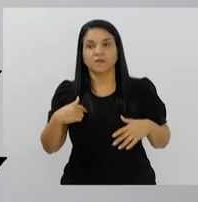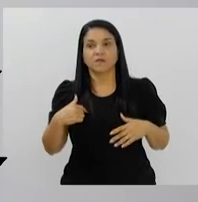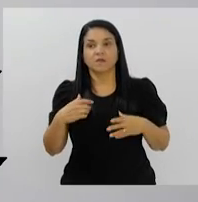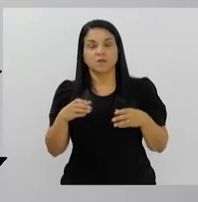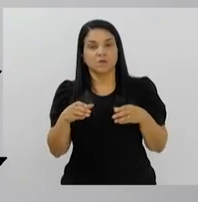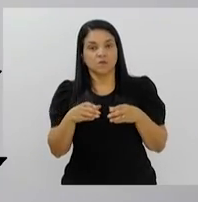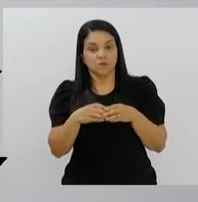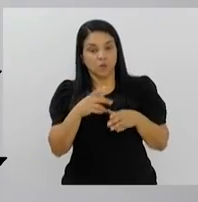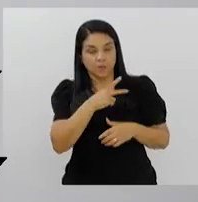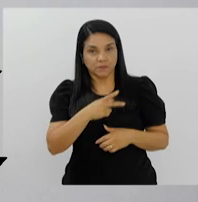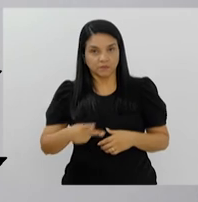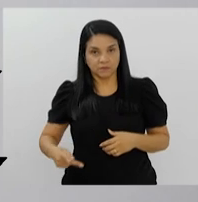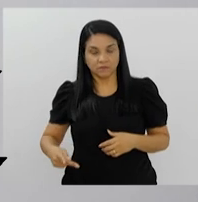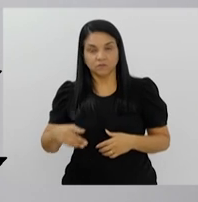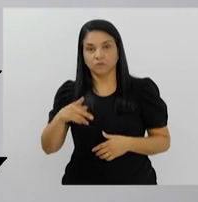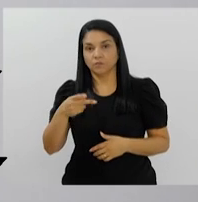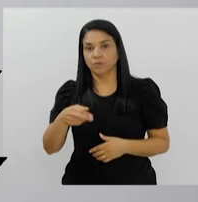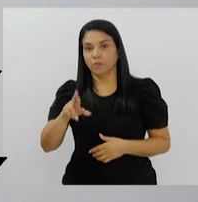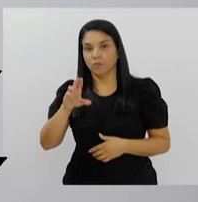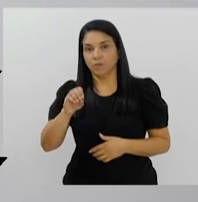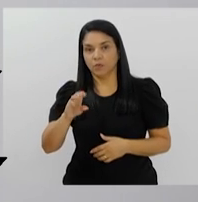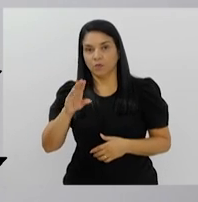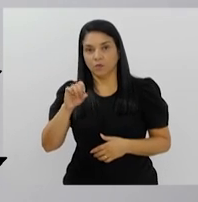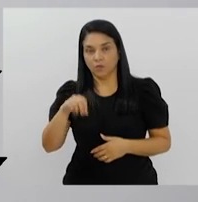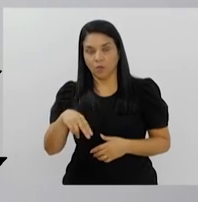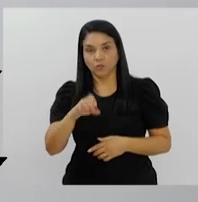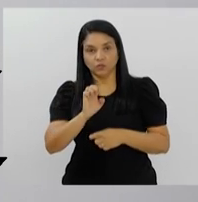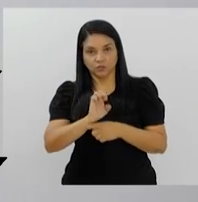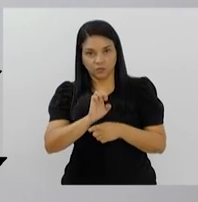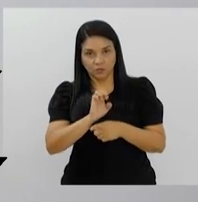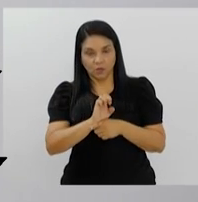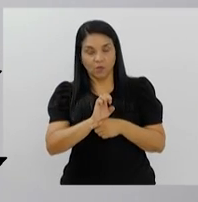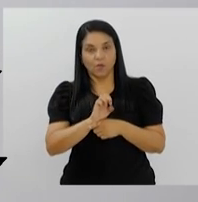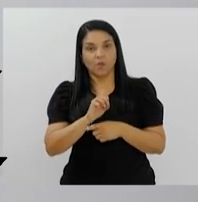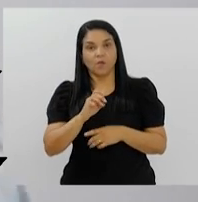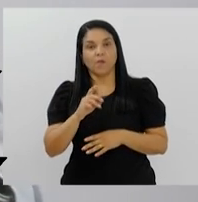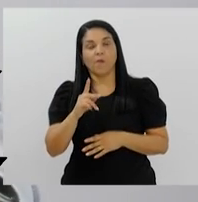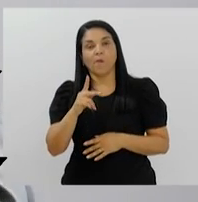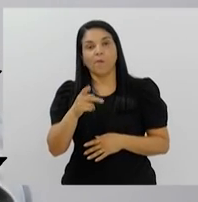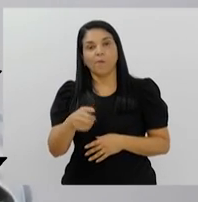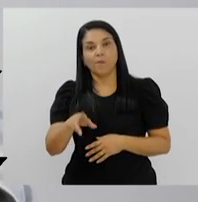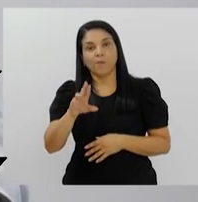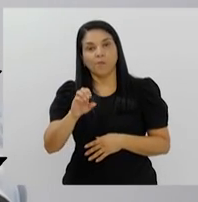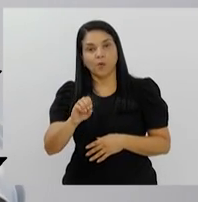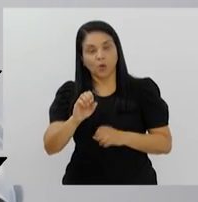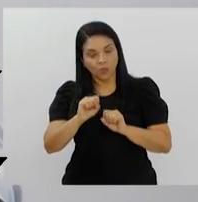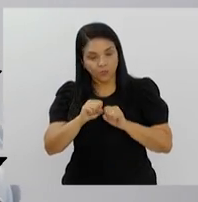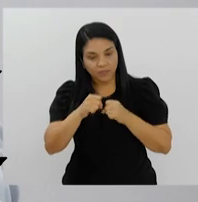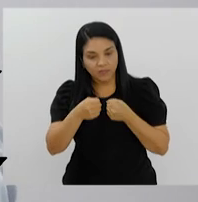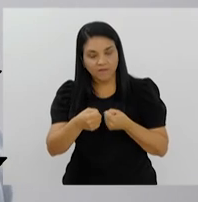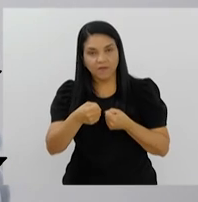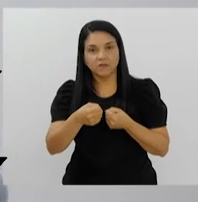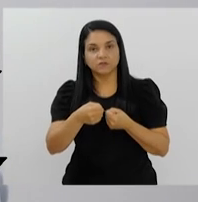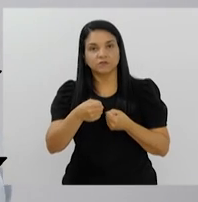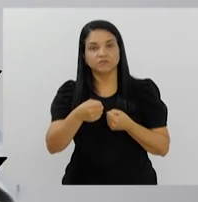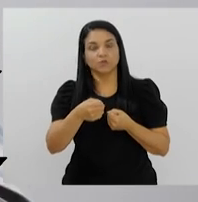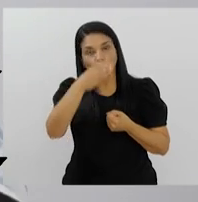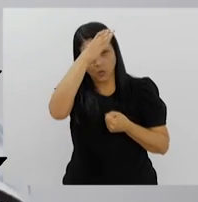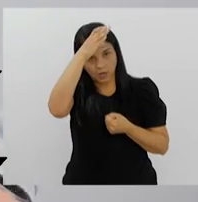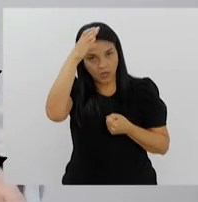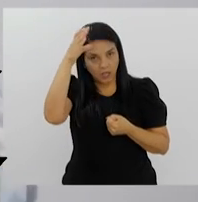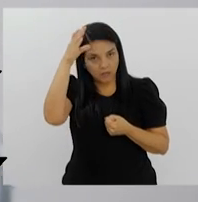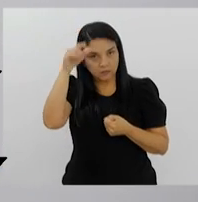Procon estadual né o o Procom é uma autarquia de proteção e defesa do consumidor que faz